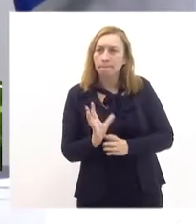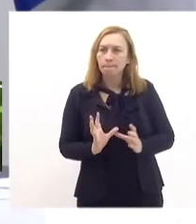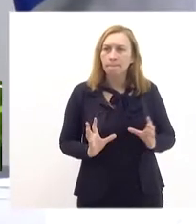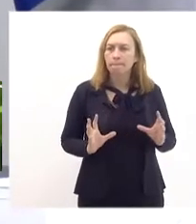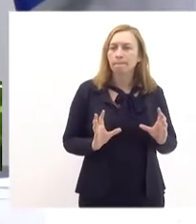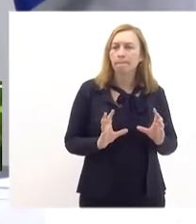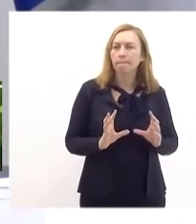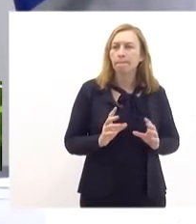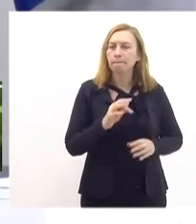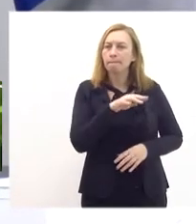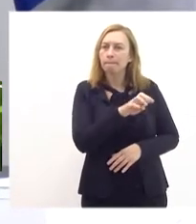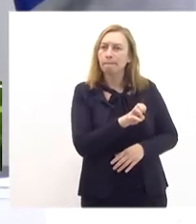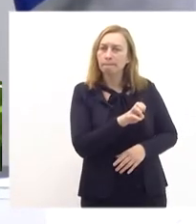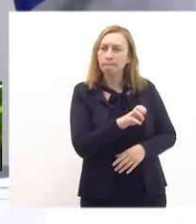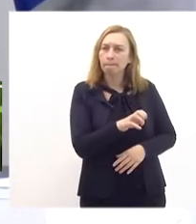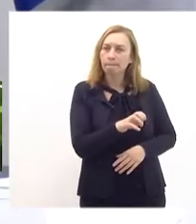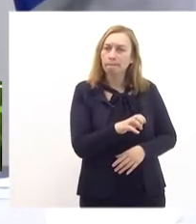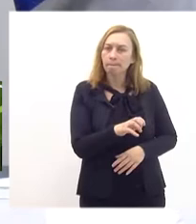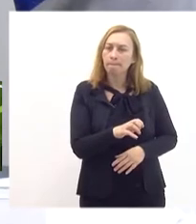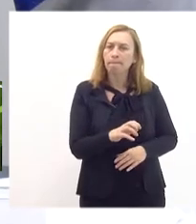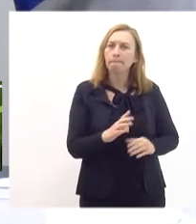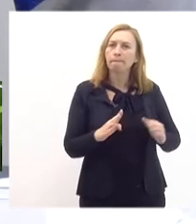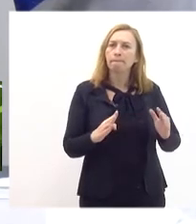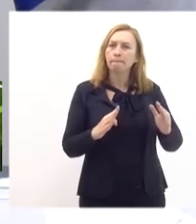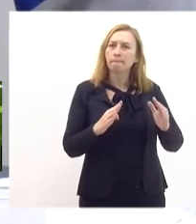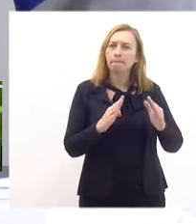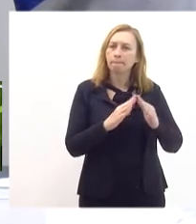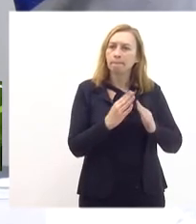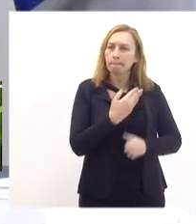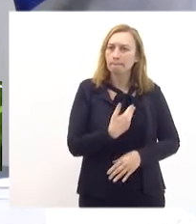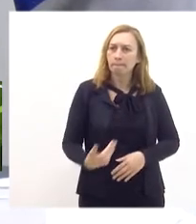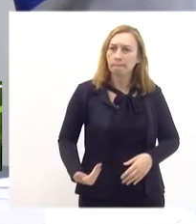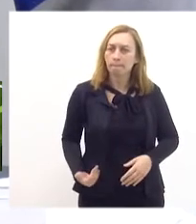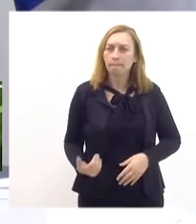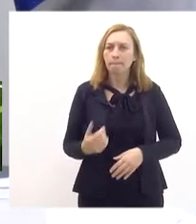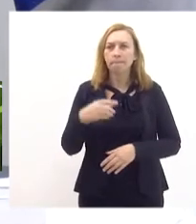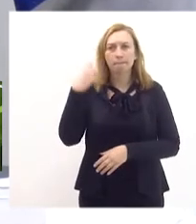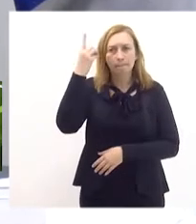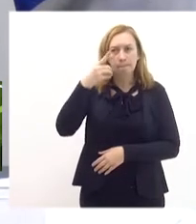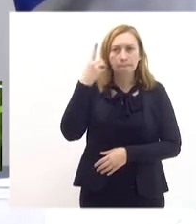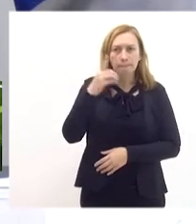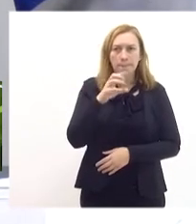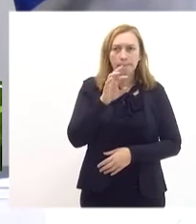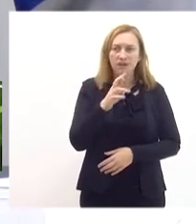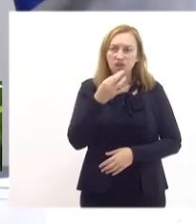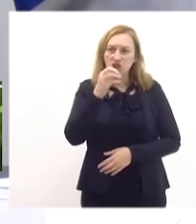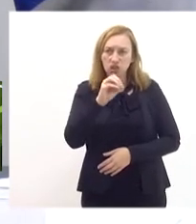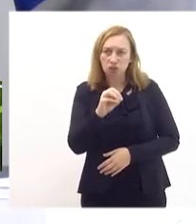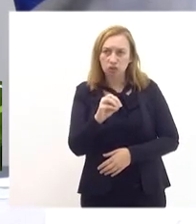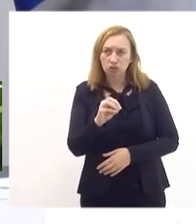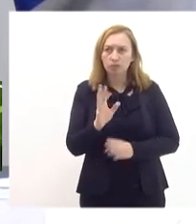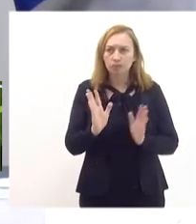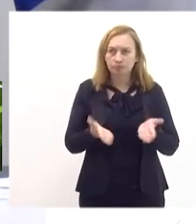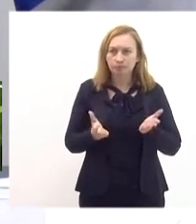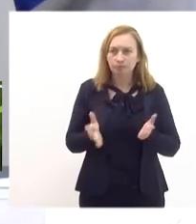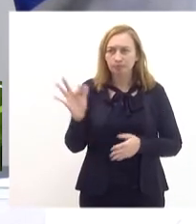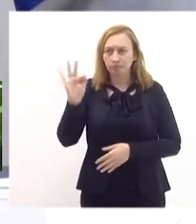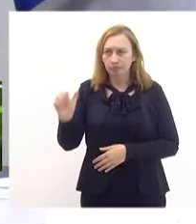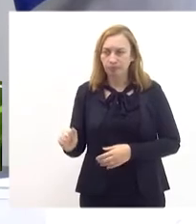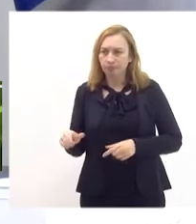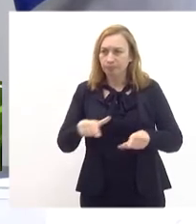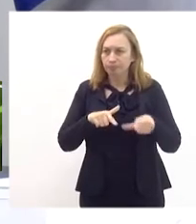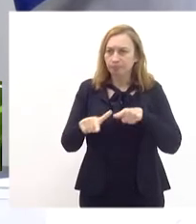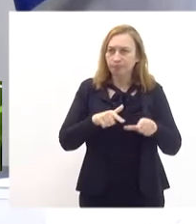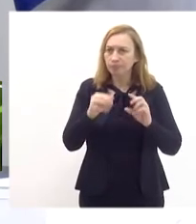Civil, pelo então deputado federal Cristino Áureo. E hoje a Fazenda está trabalhando